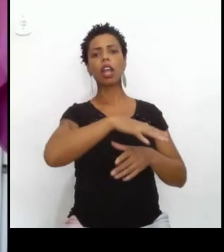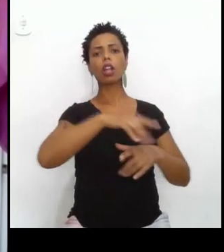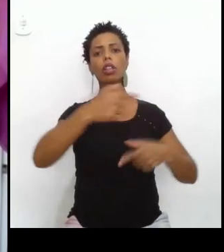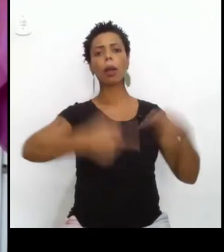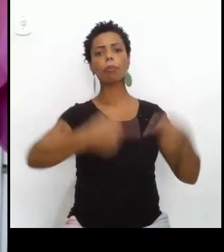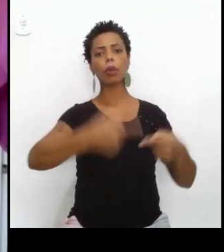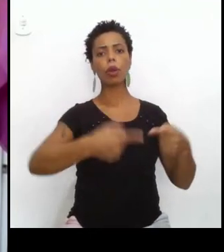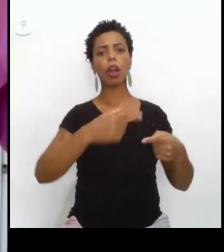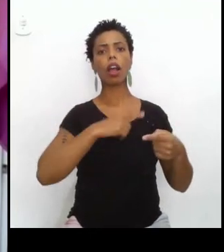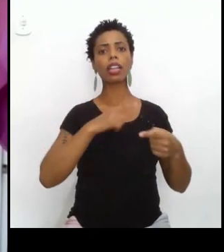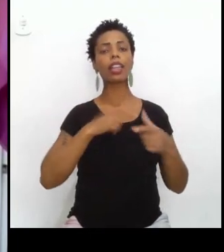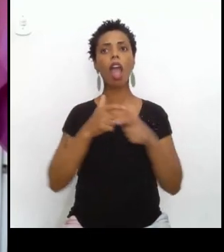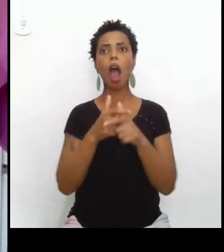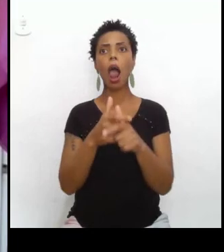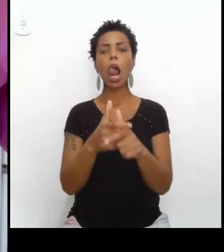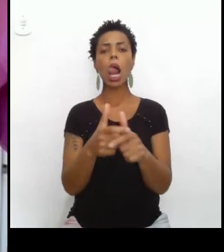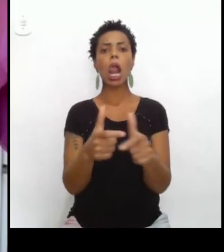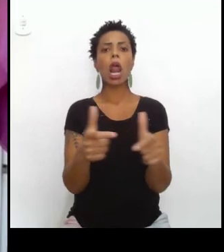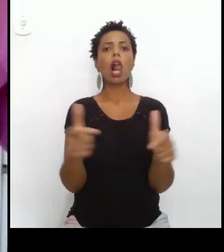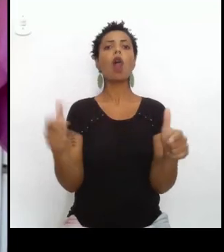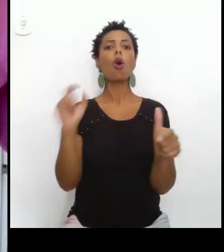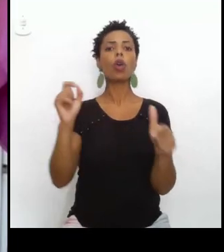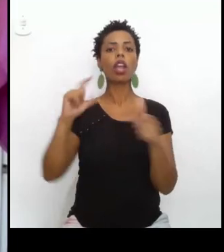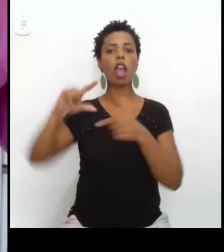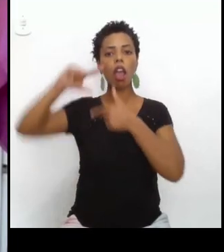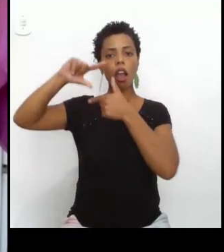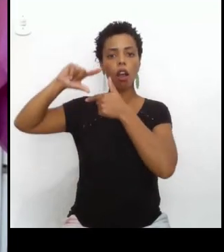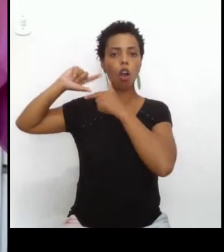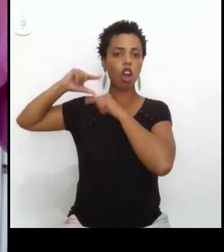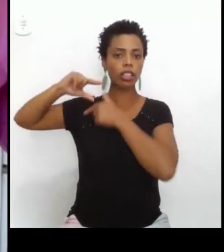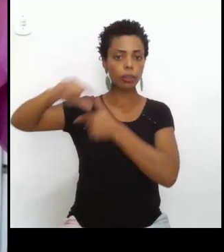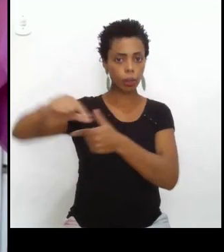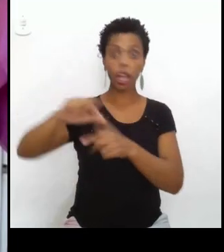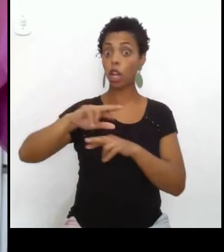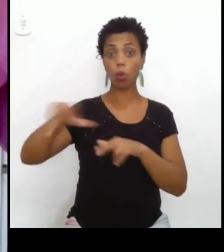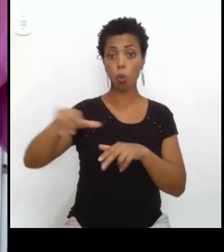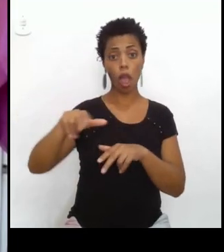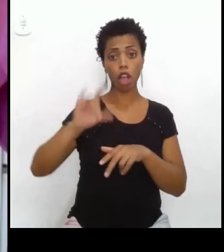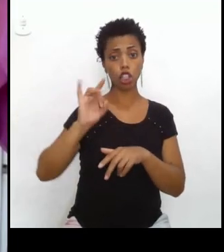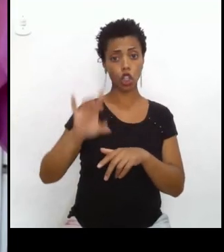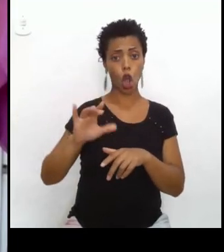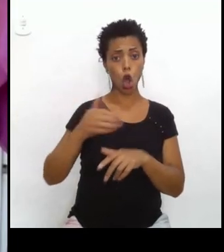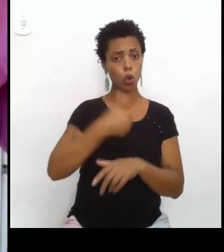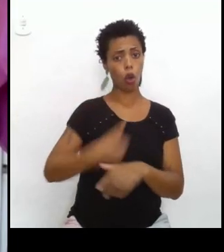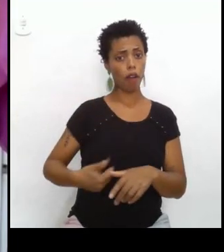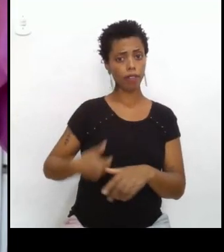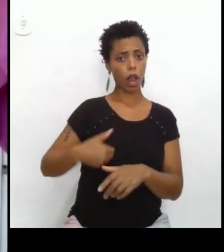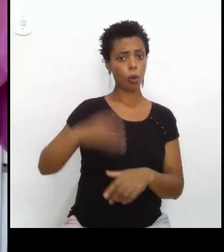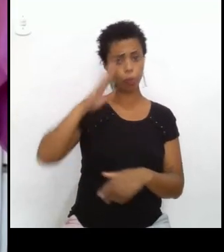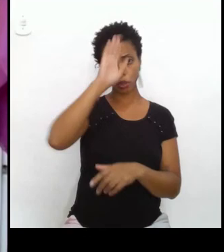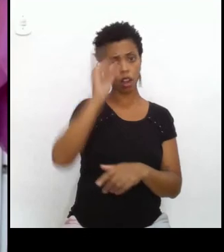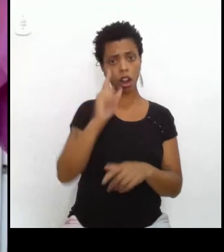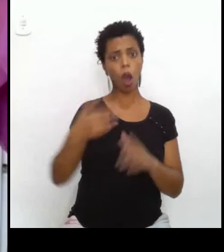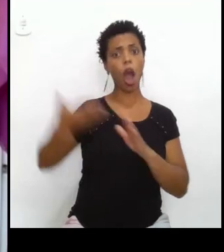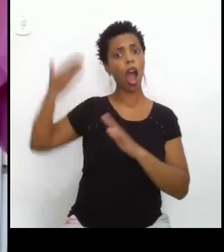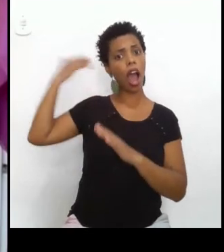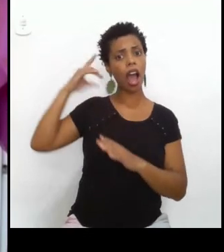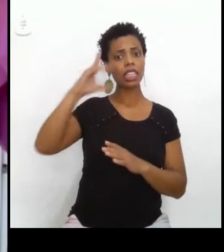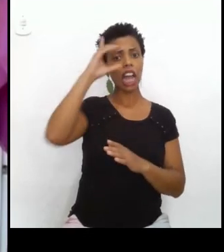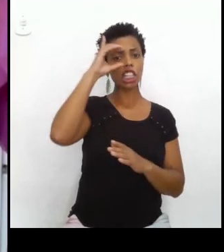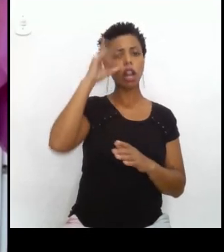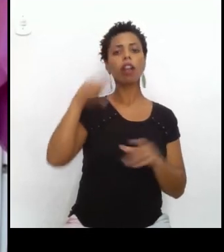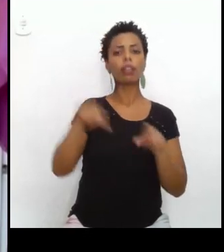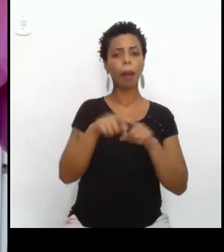conservadorismo e isso desde que não é de governo bolsonaro e a gente já viu a Dilma sofreu um golpe